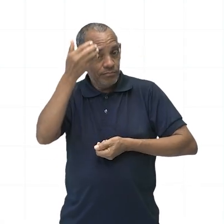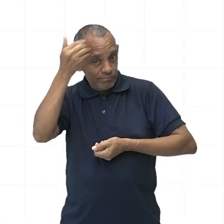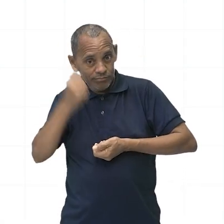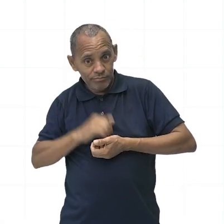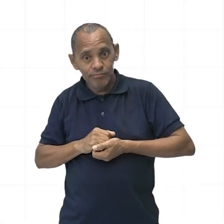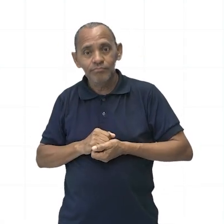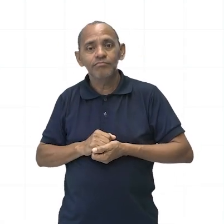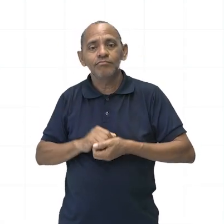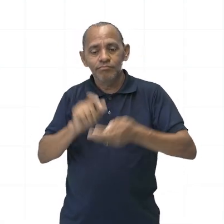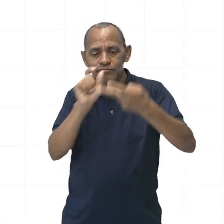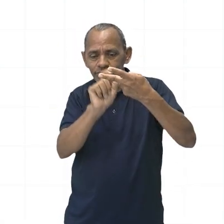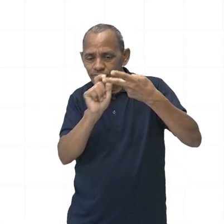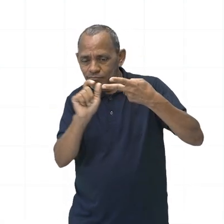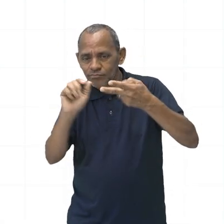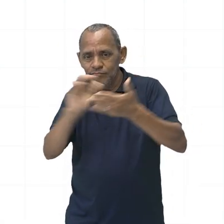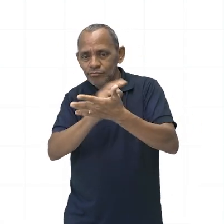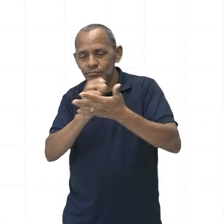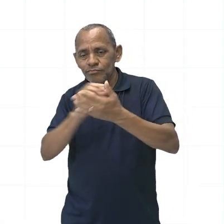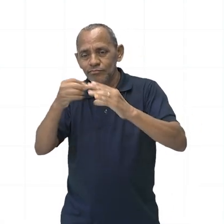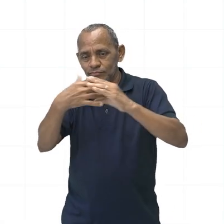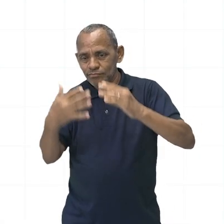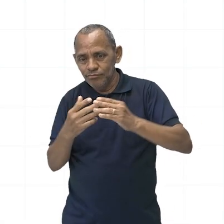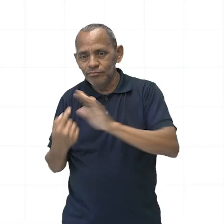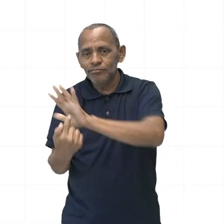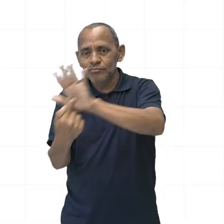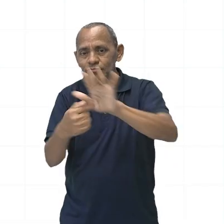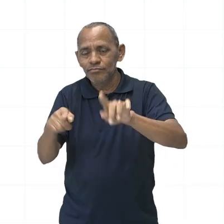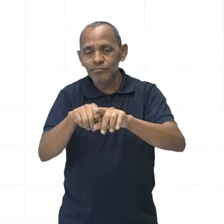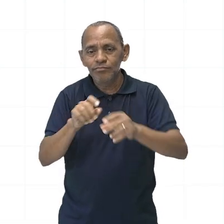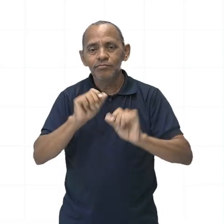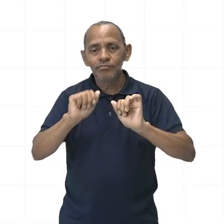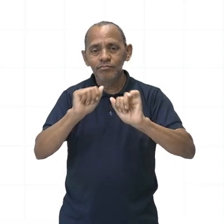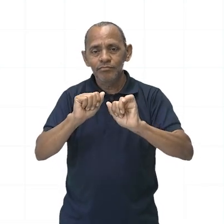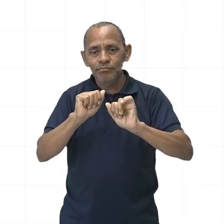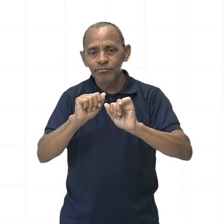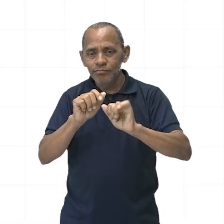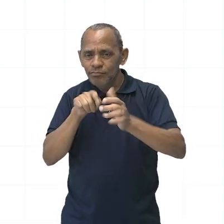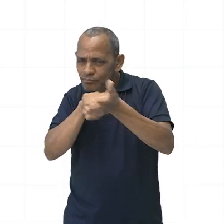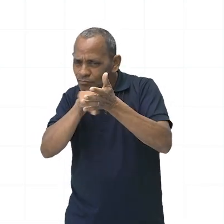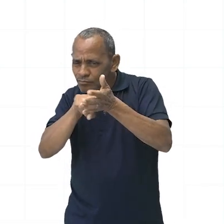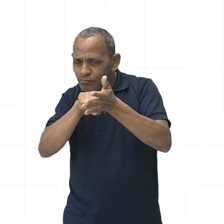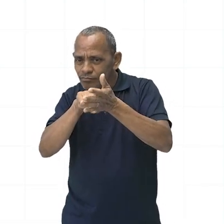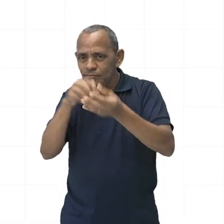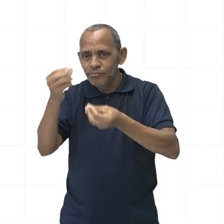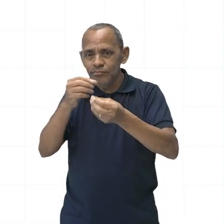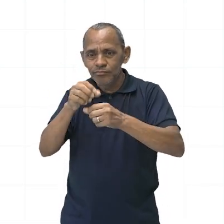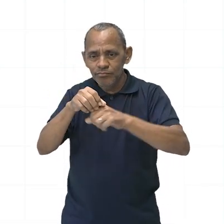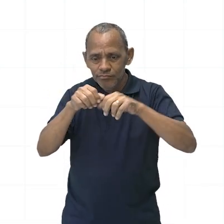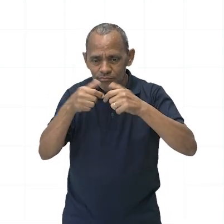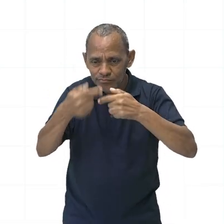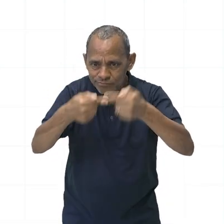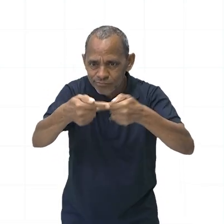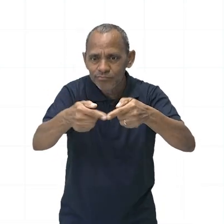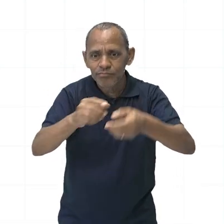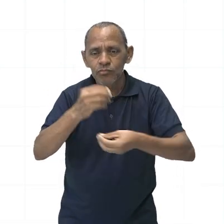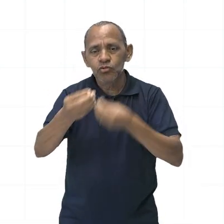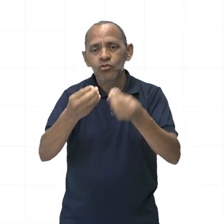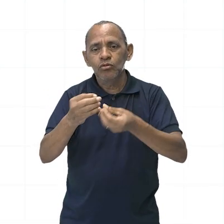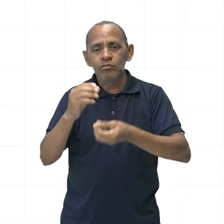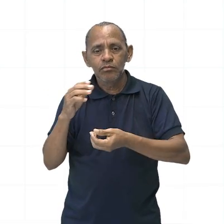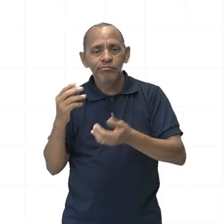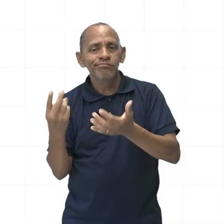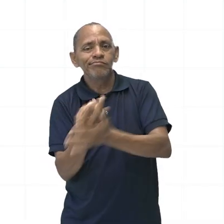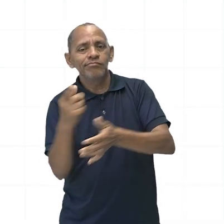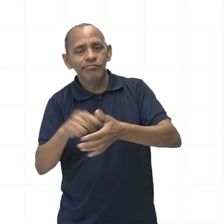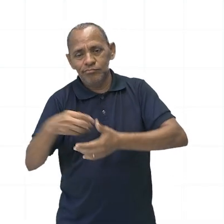Se sabemos como os alelos para uma determinada característica se manifestam, podemos fazer previsões sobre a prole, isto